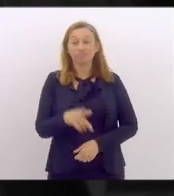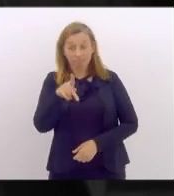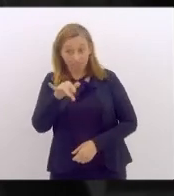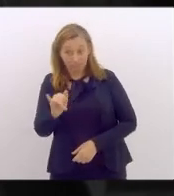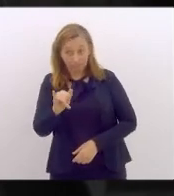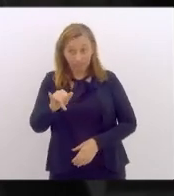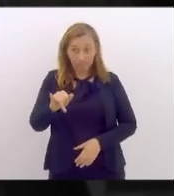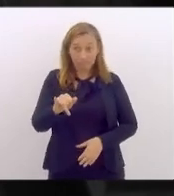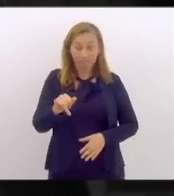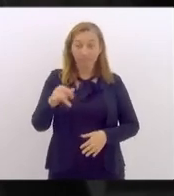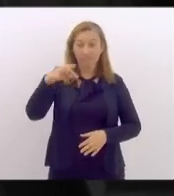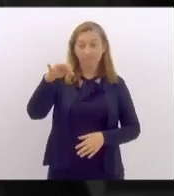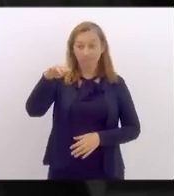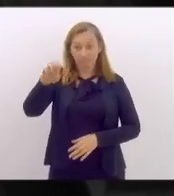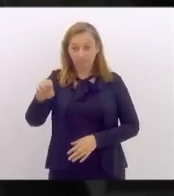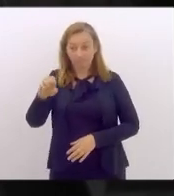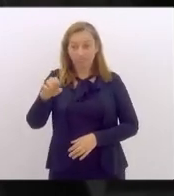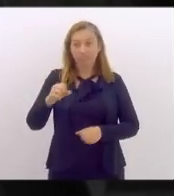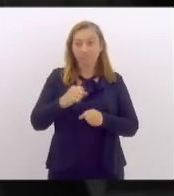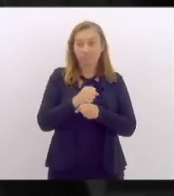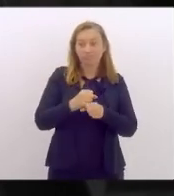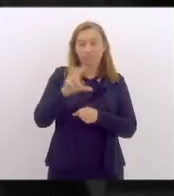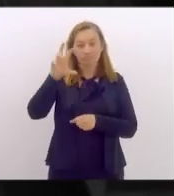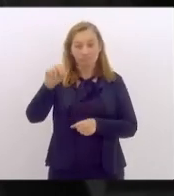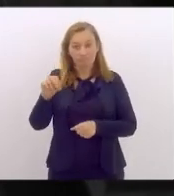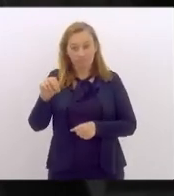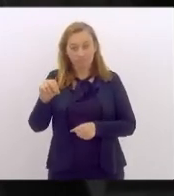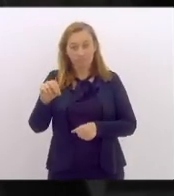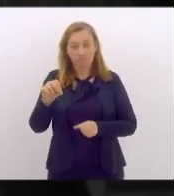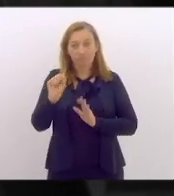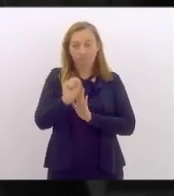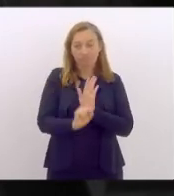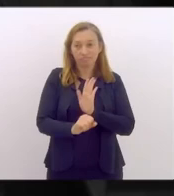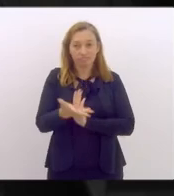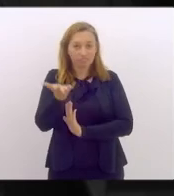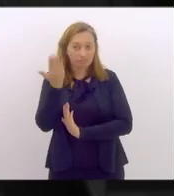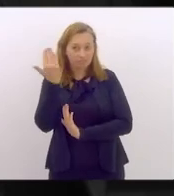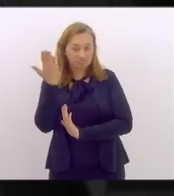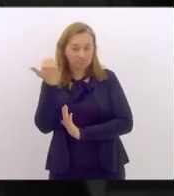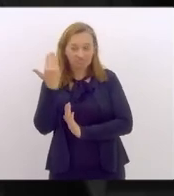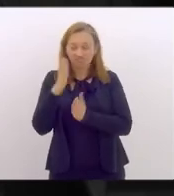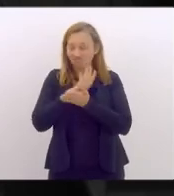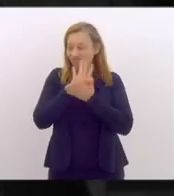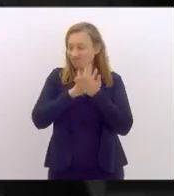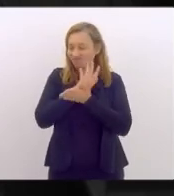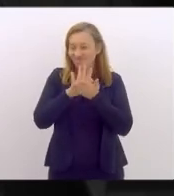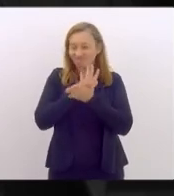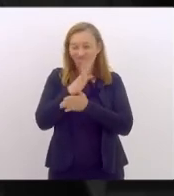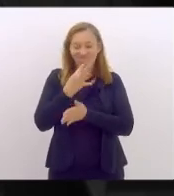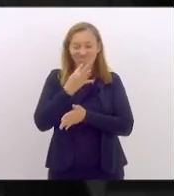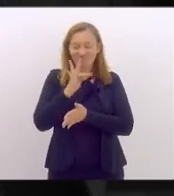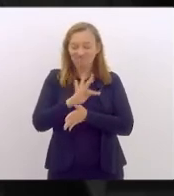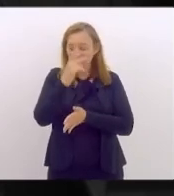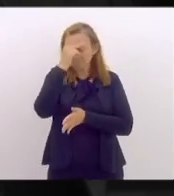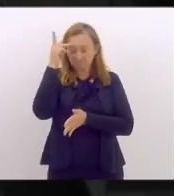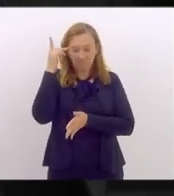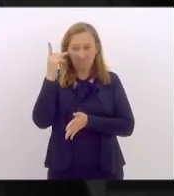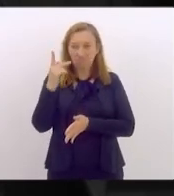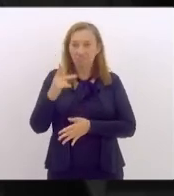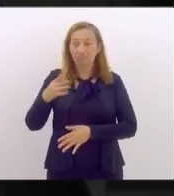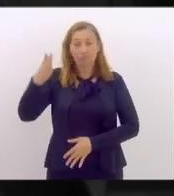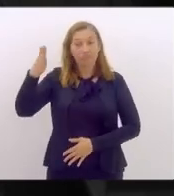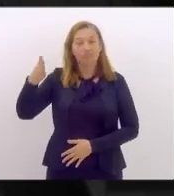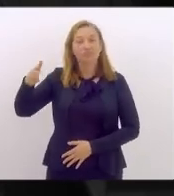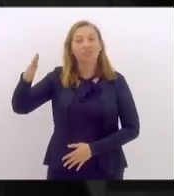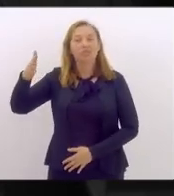migraram do Nordeste nos anos 50 do século passado sem nada sem conhecer ninguém no Rio de Janeiro meu pai paraibano de uma pessoa